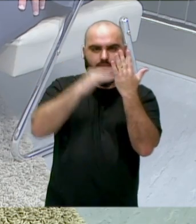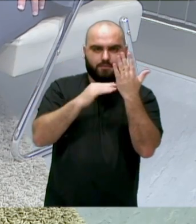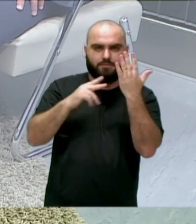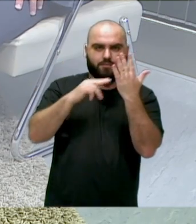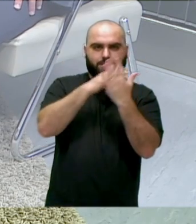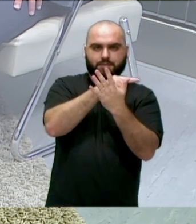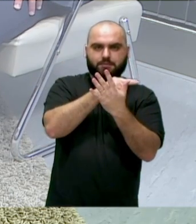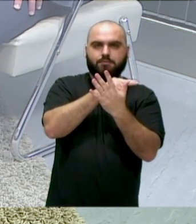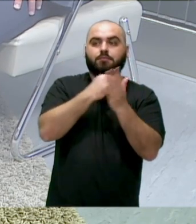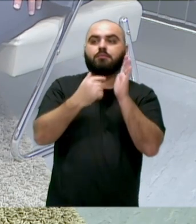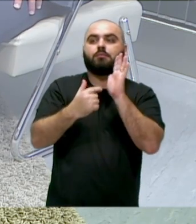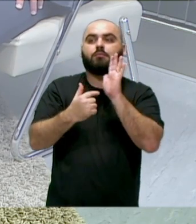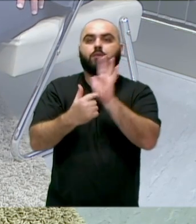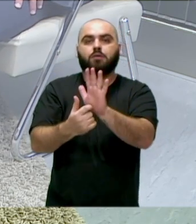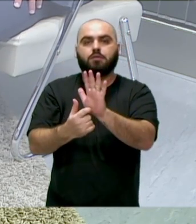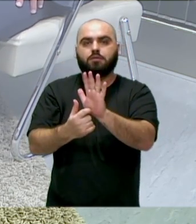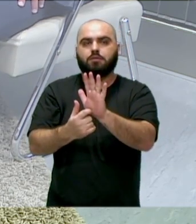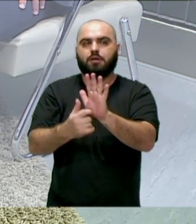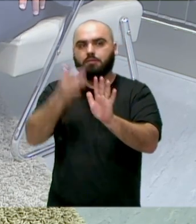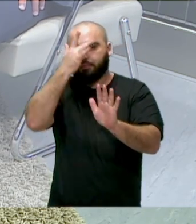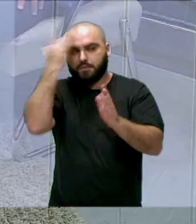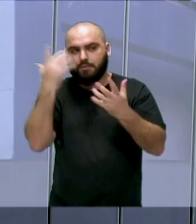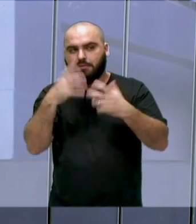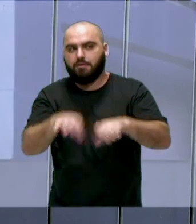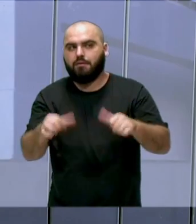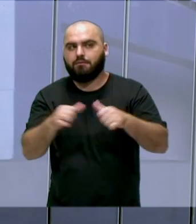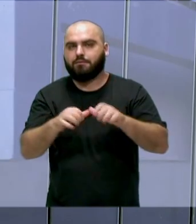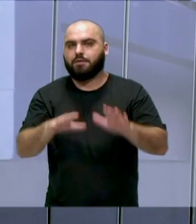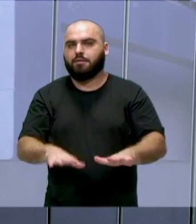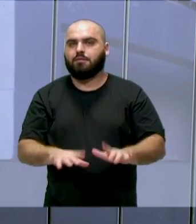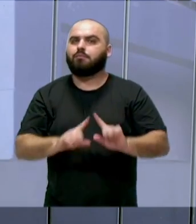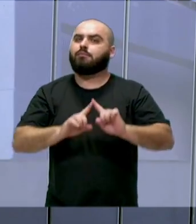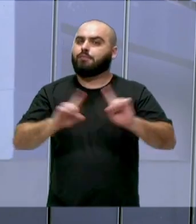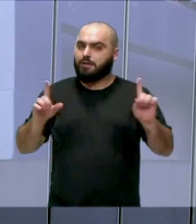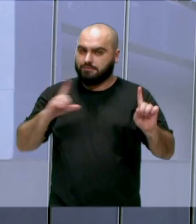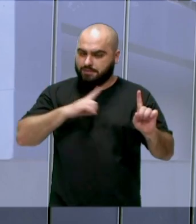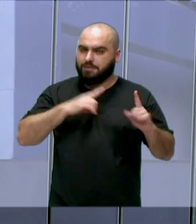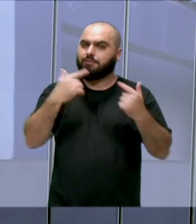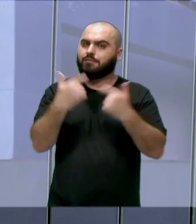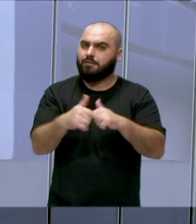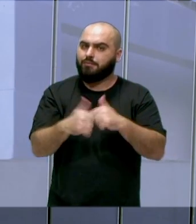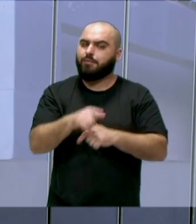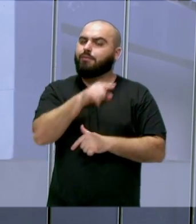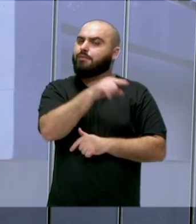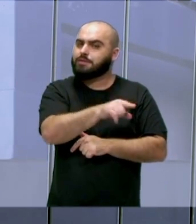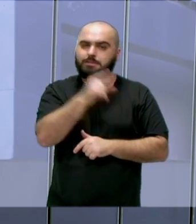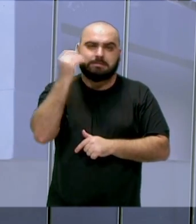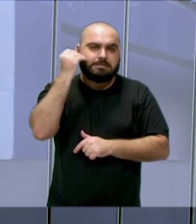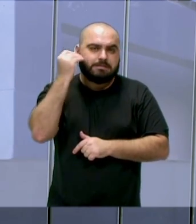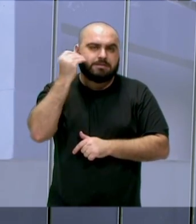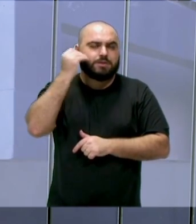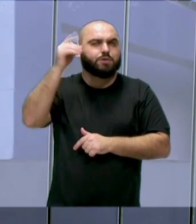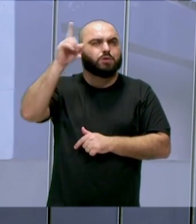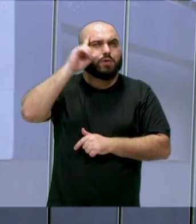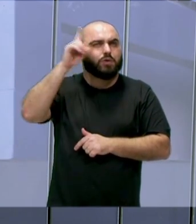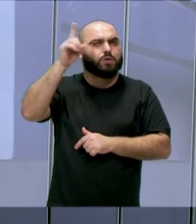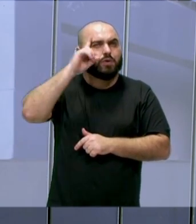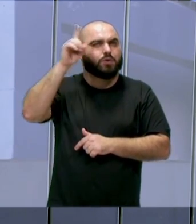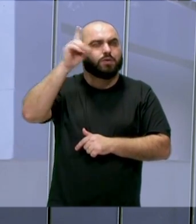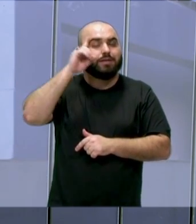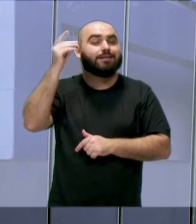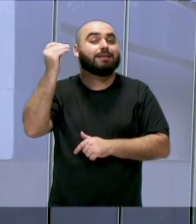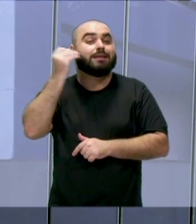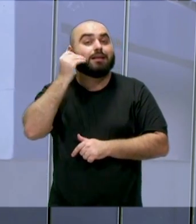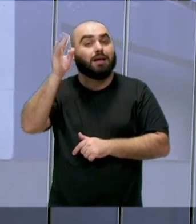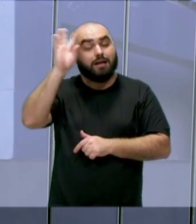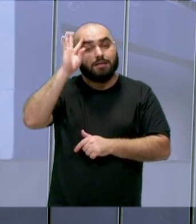vai expor um pouco e eles não vão ficar ali. Mas há uma demanda ali que a gente está procurando diariamente buscar uma